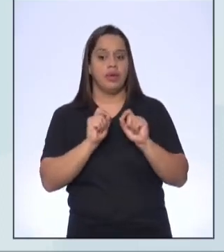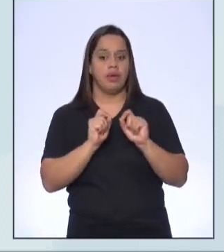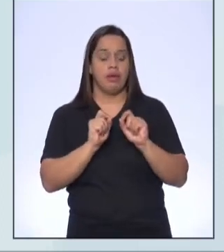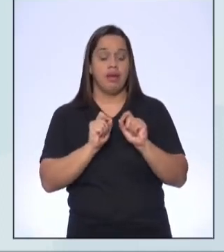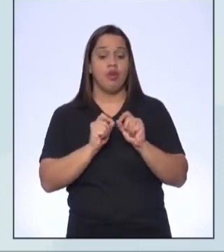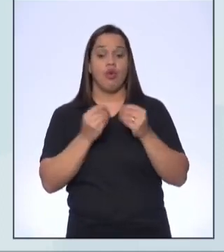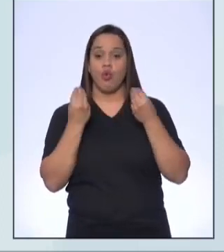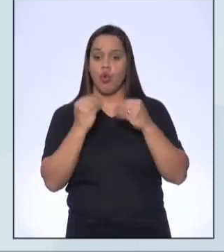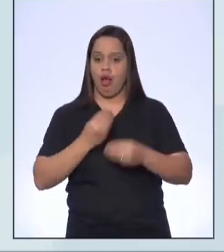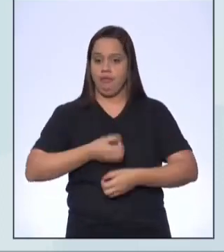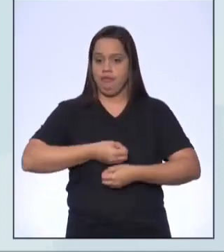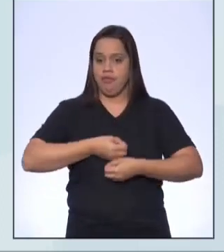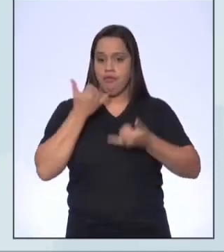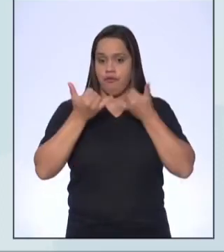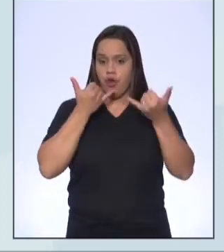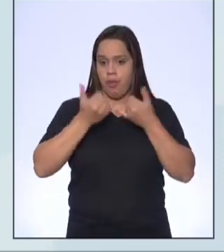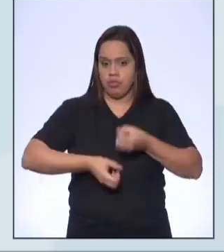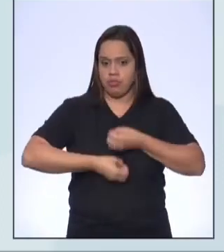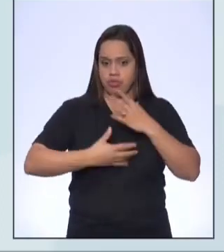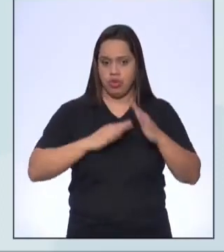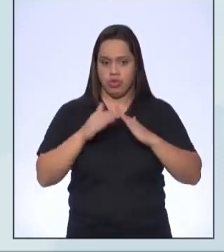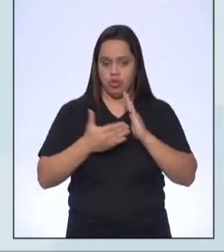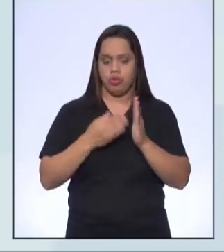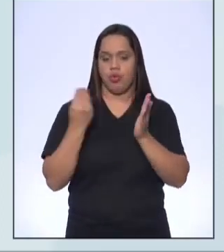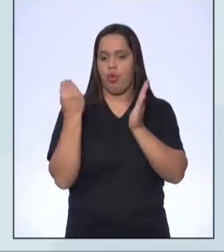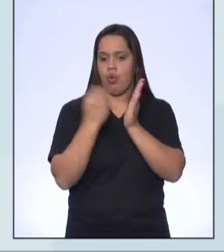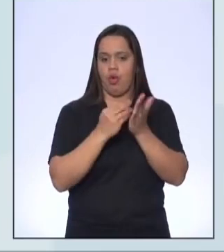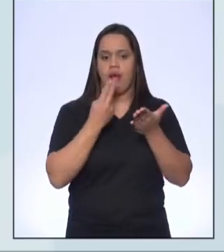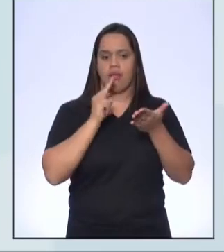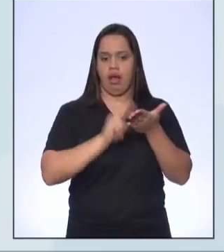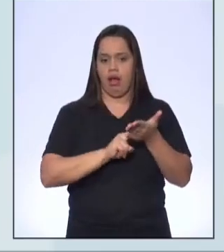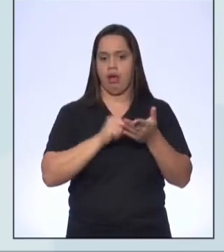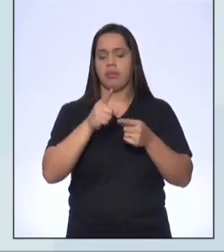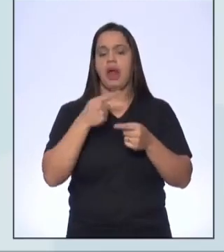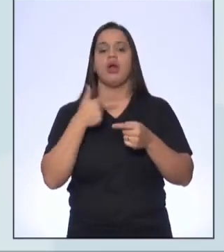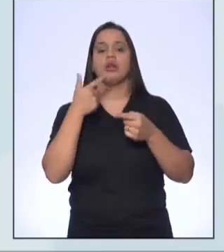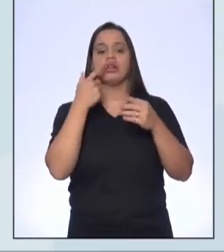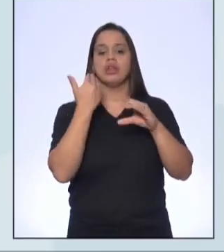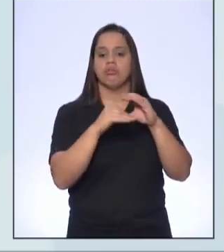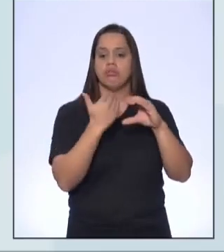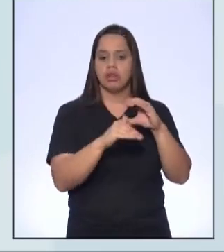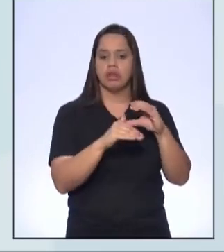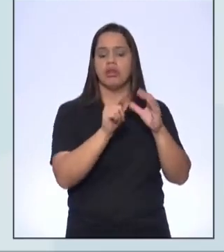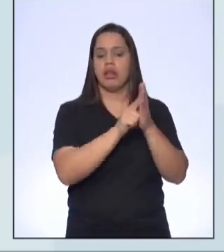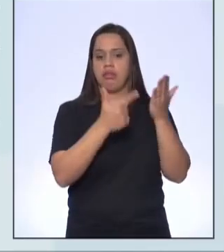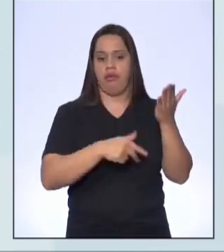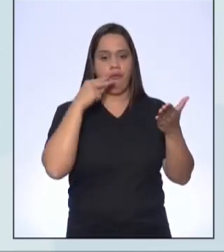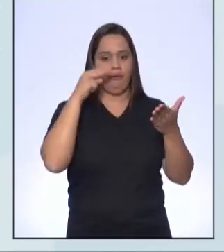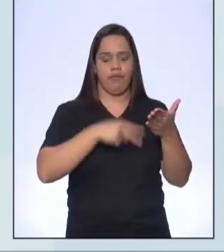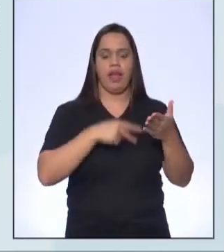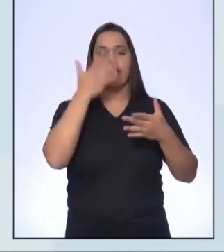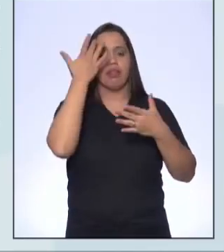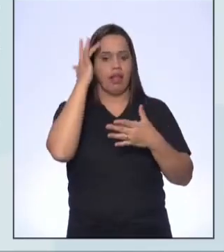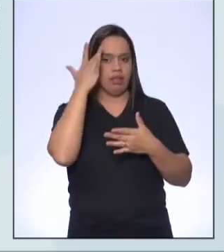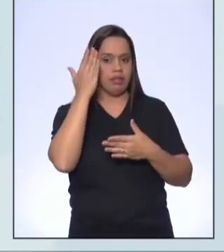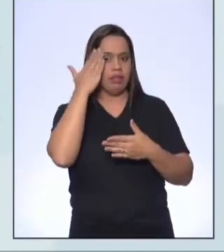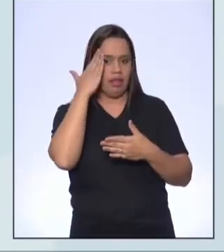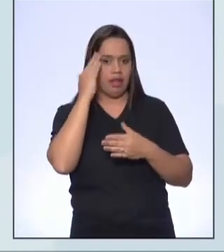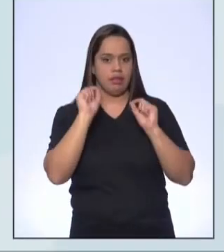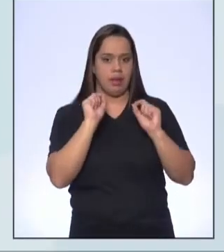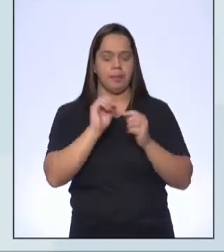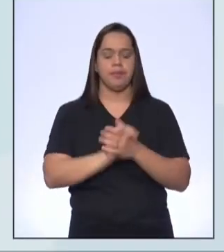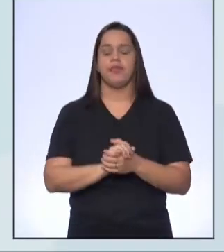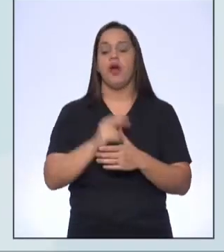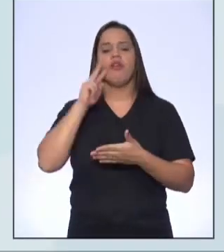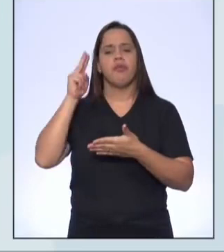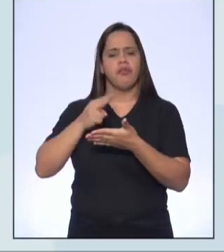carta, né, para que a revista ou o jornal possam entender sobre o que se trata. Exatamente. Vamos ver uma carta de leitor, então? Vamos lá, então.